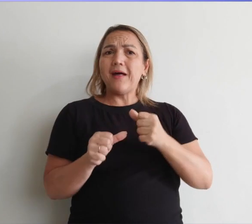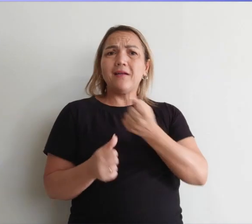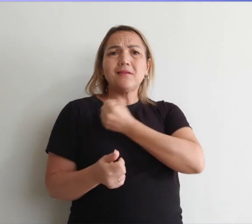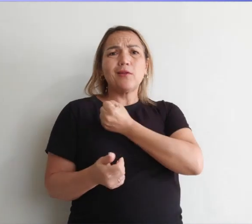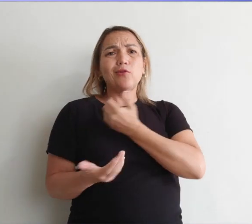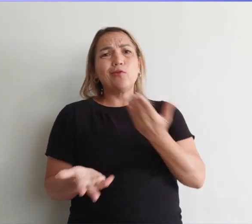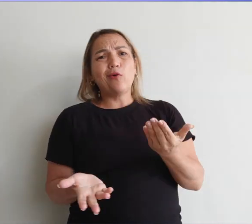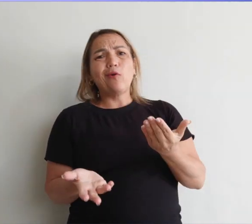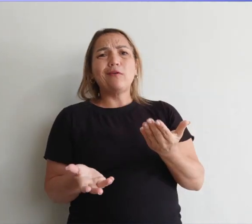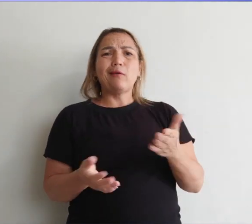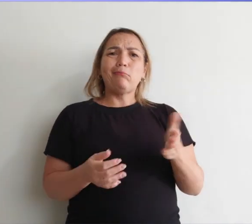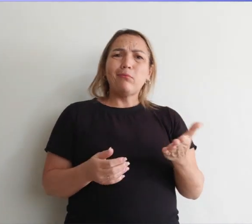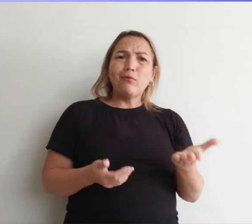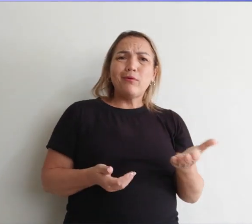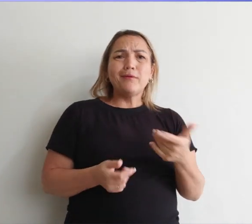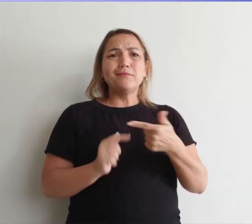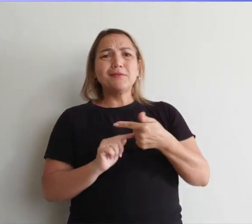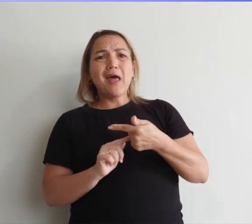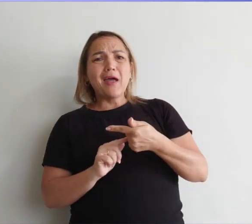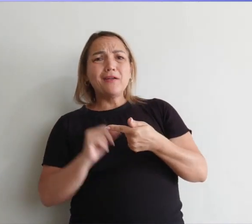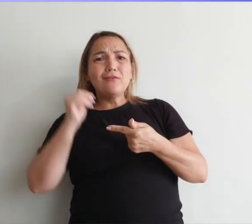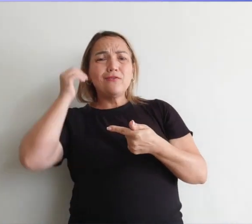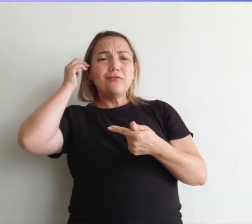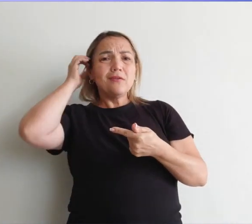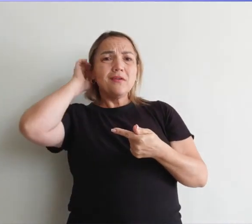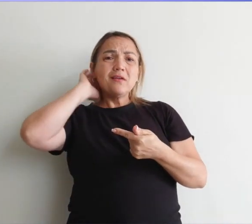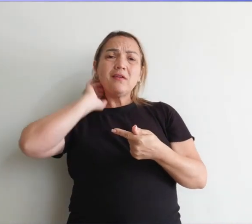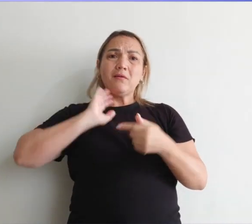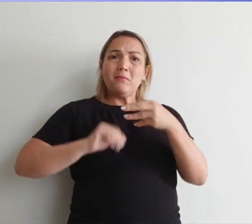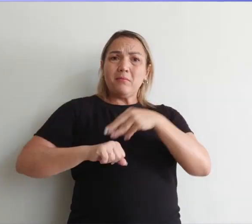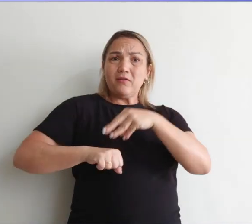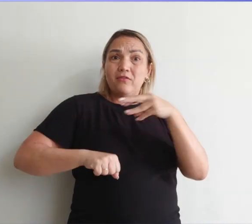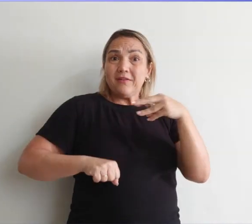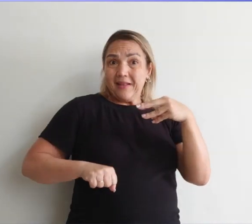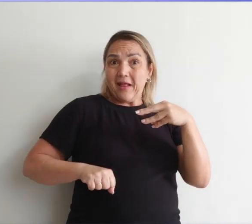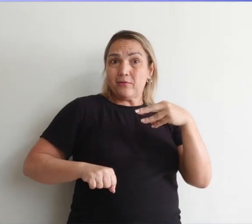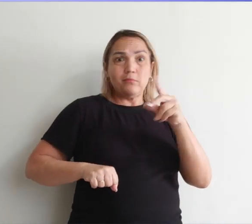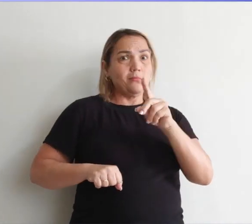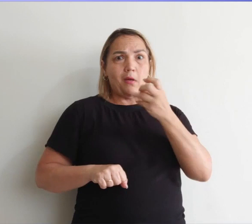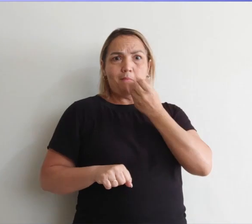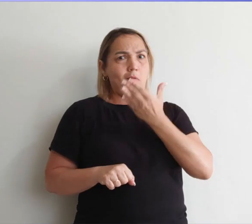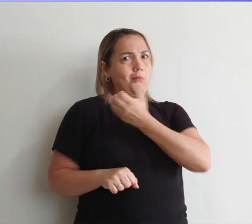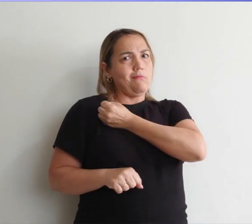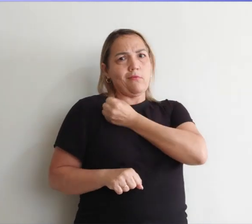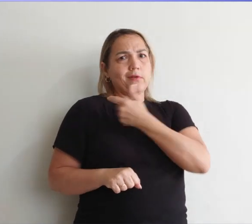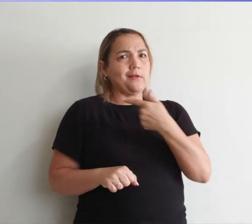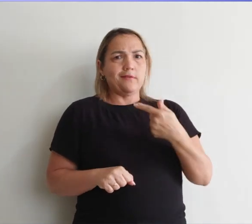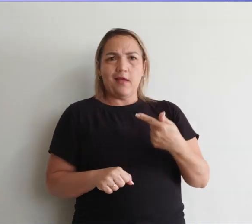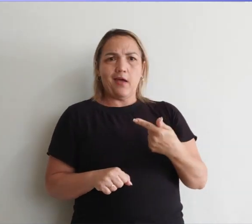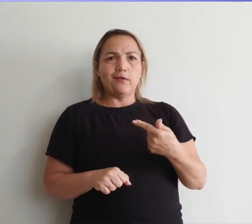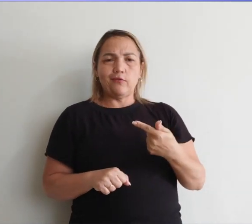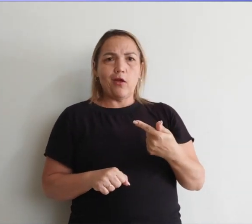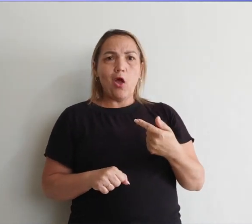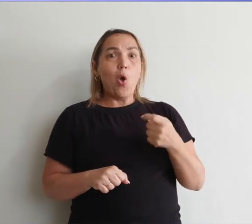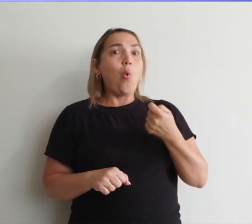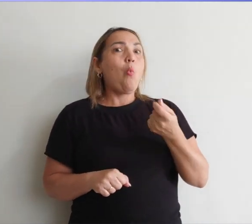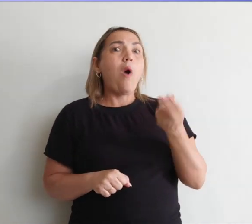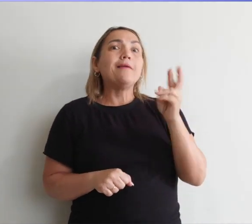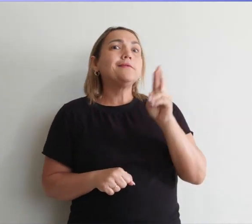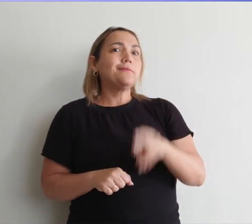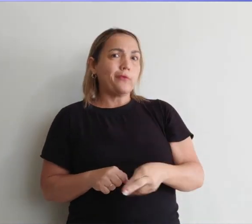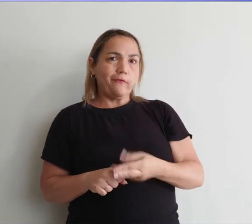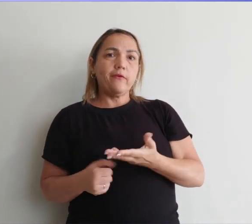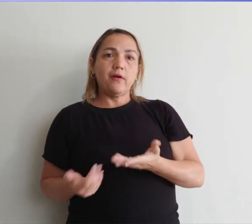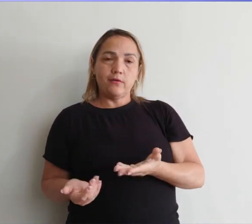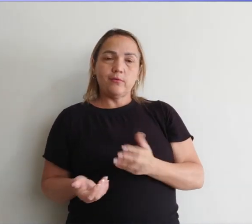C, né? C seria um 7, né? Em disciplina de mestrado, cara, não é bom. Quase repetindo a